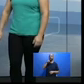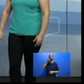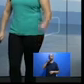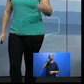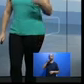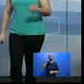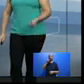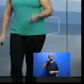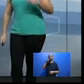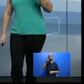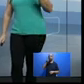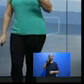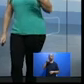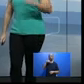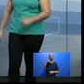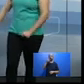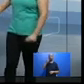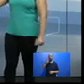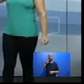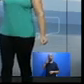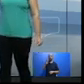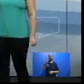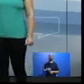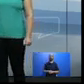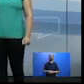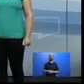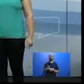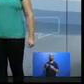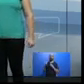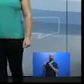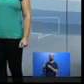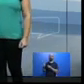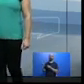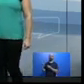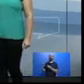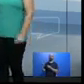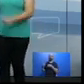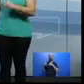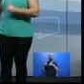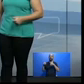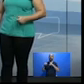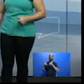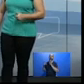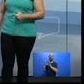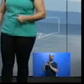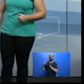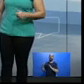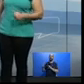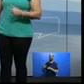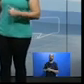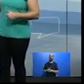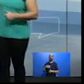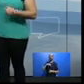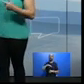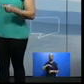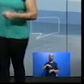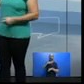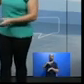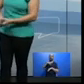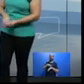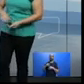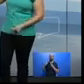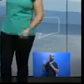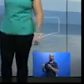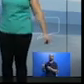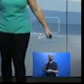recebia, era capitão mor, donatário, que recebia a terra. Recebia uma doação de Portugal para cuidar de